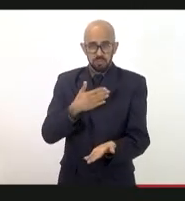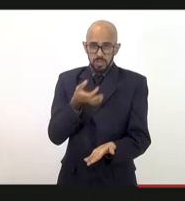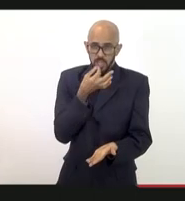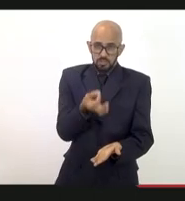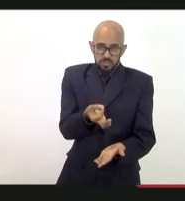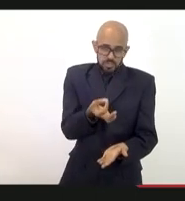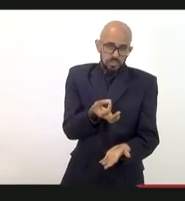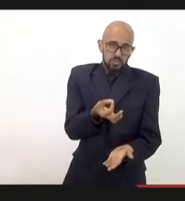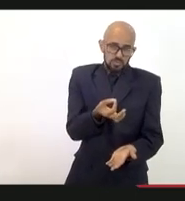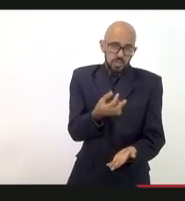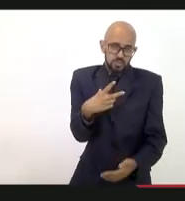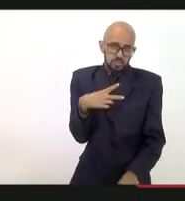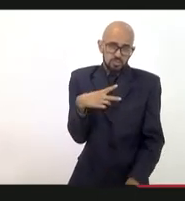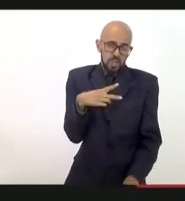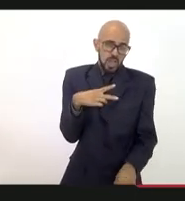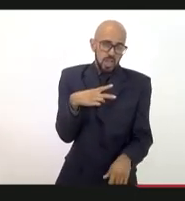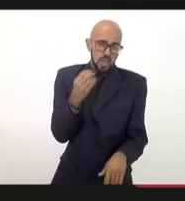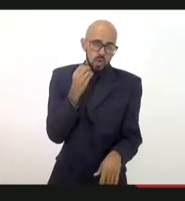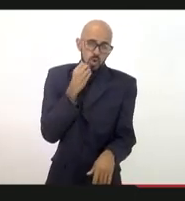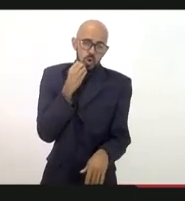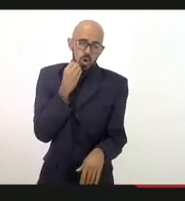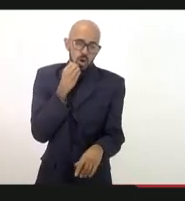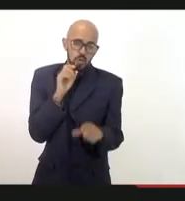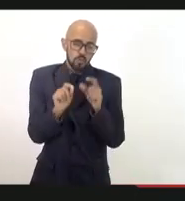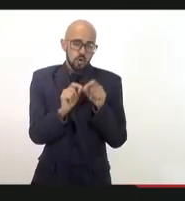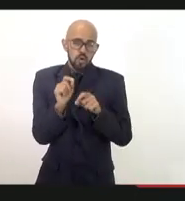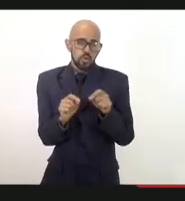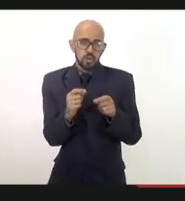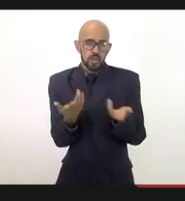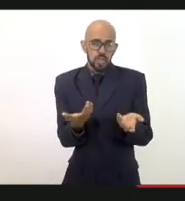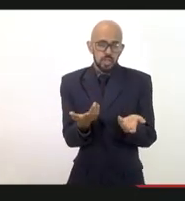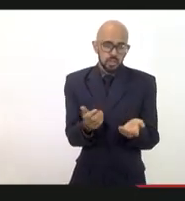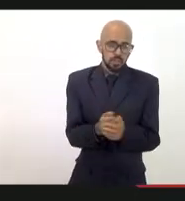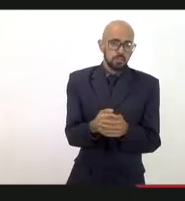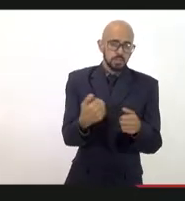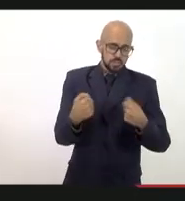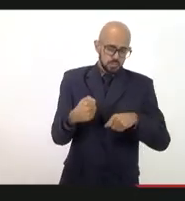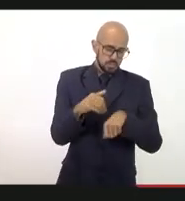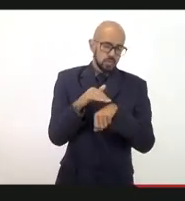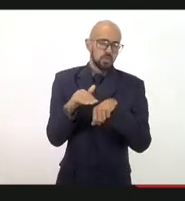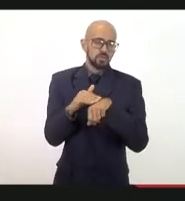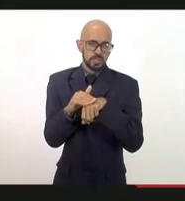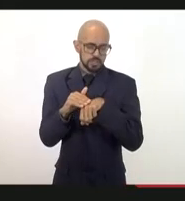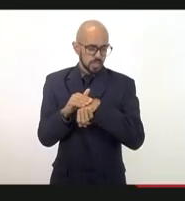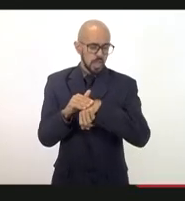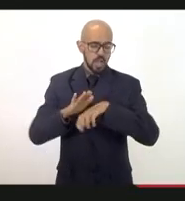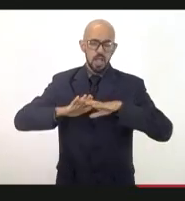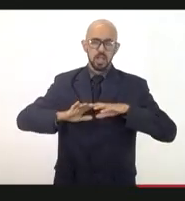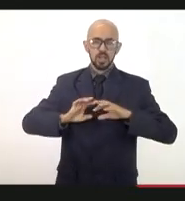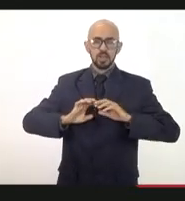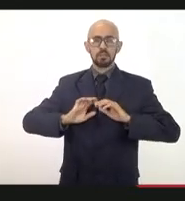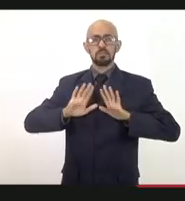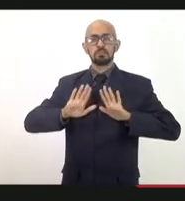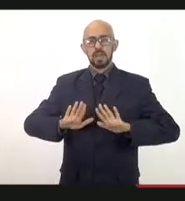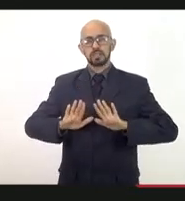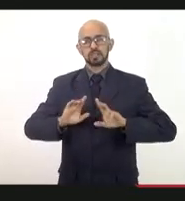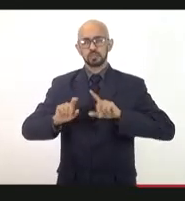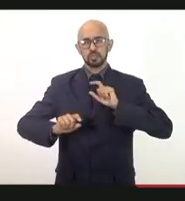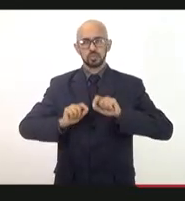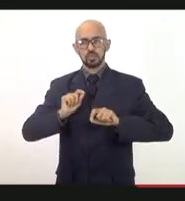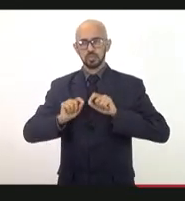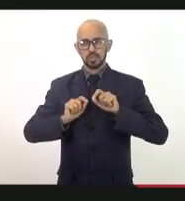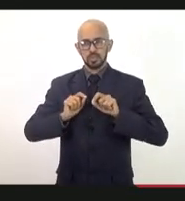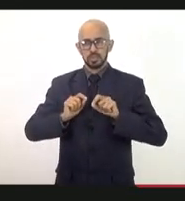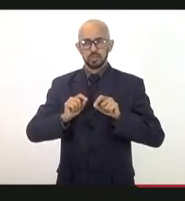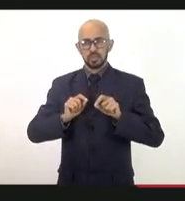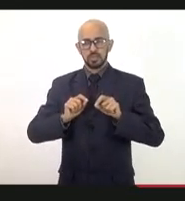sinceramente, é uma opinião. Isso aí, obviamente, que tem que ser conversado e tudo, mas eu acho